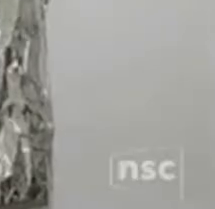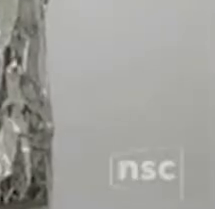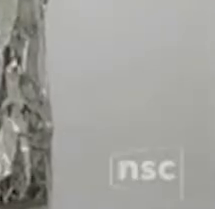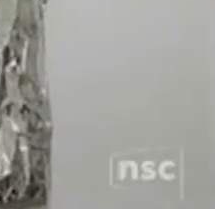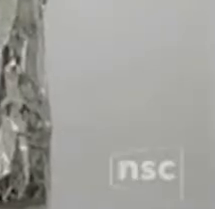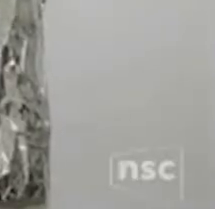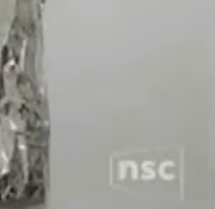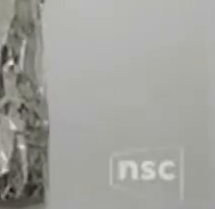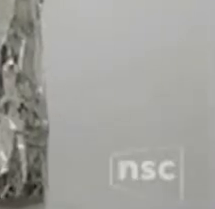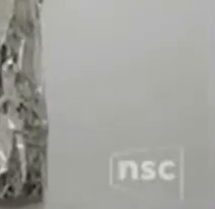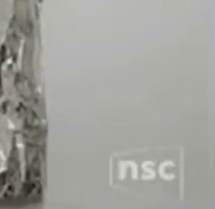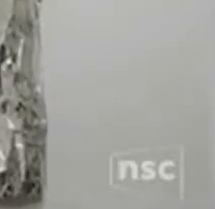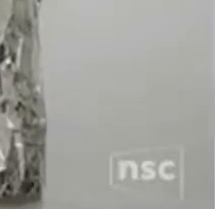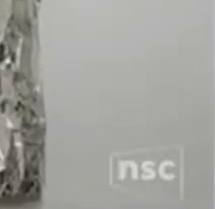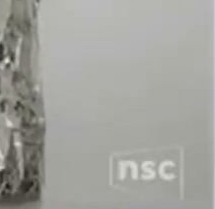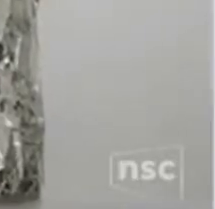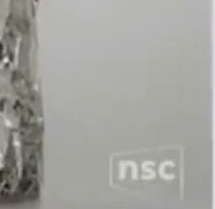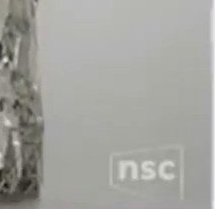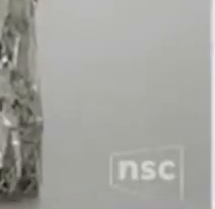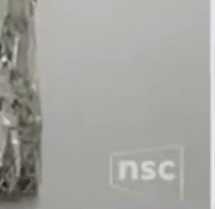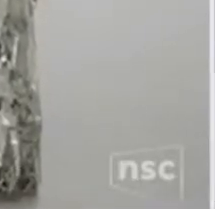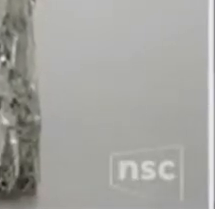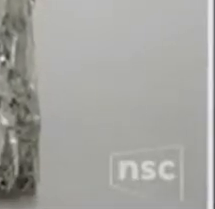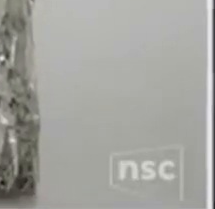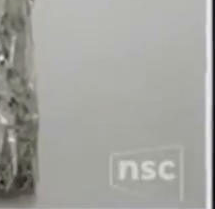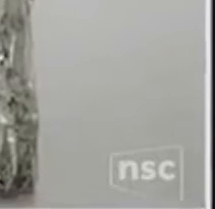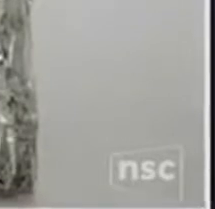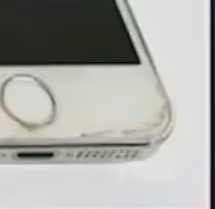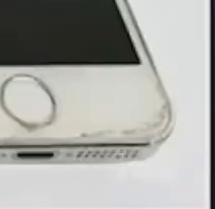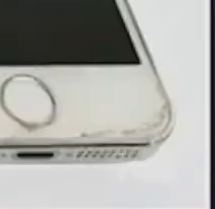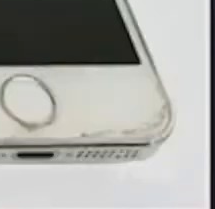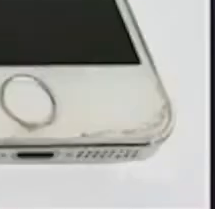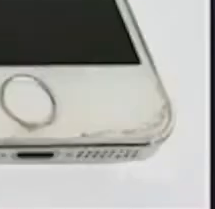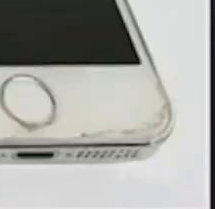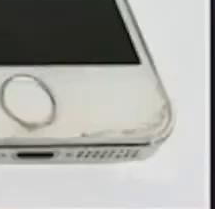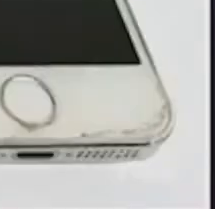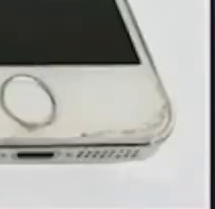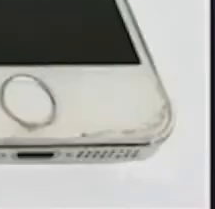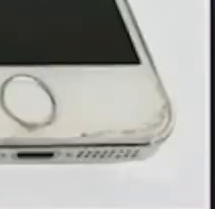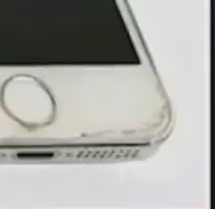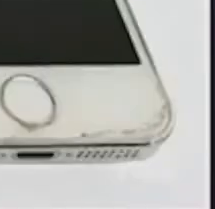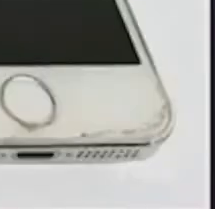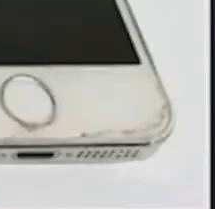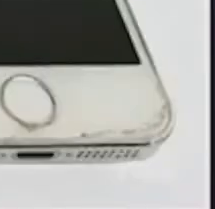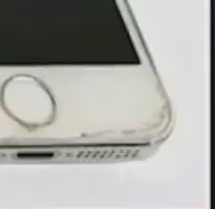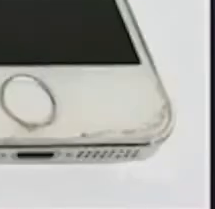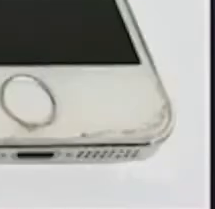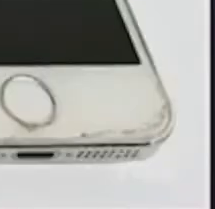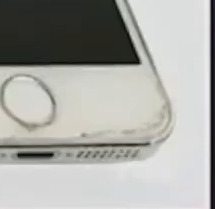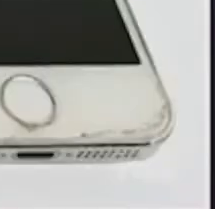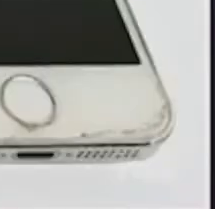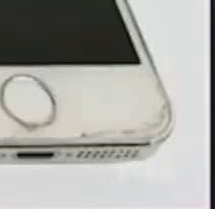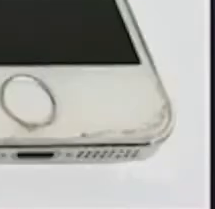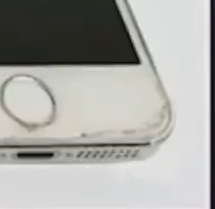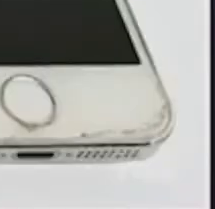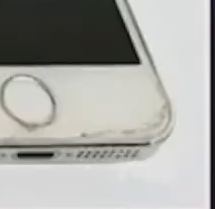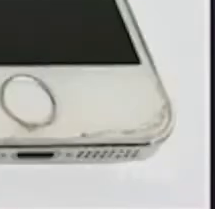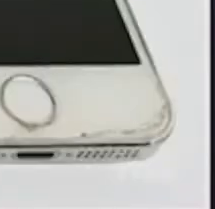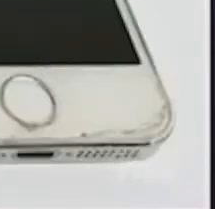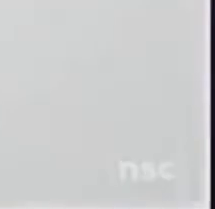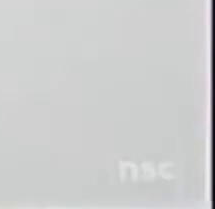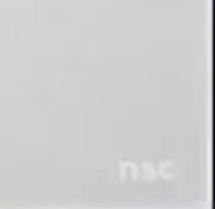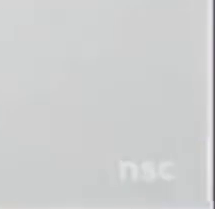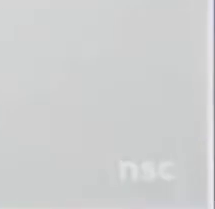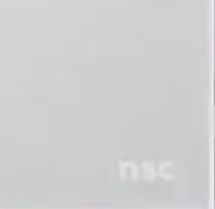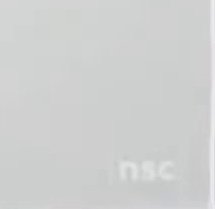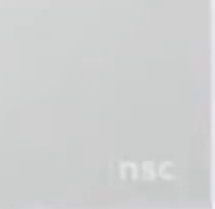ontem e levado para o presídio de Mafra. Ele vinha sendo investigado desde junho, quando a polícia encontrou maconha, balança de precisão e materiais